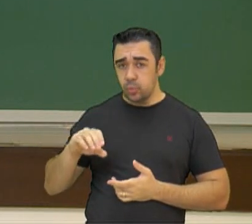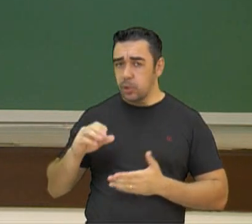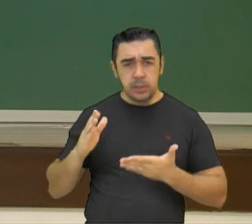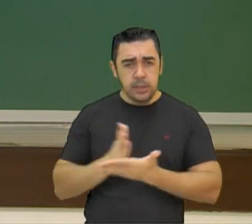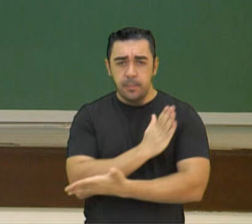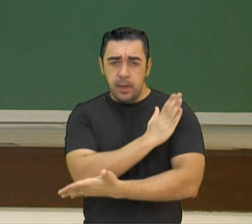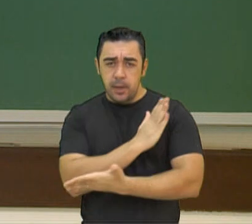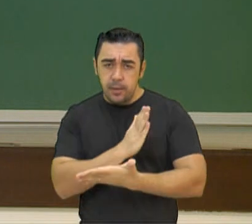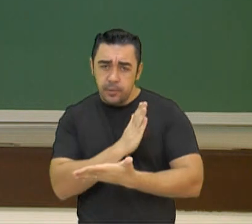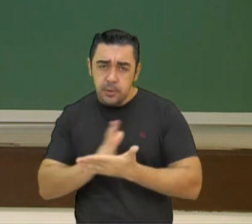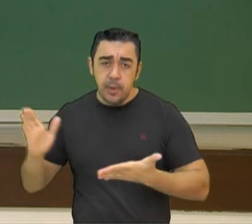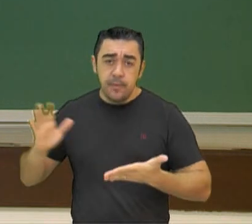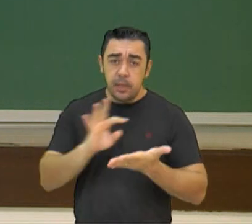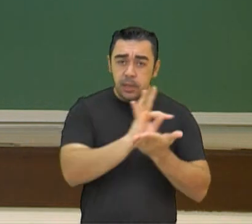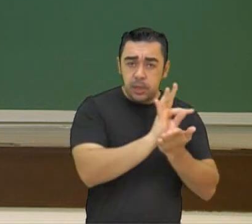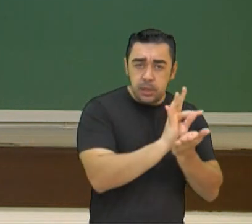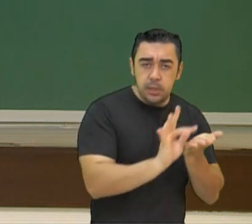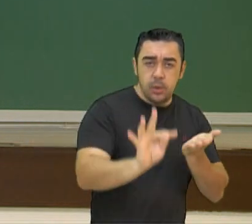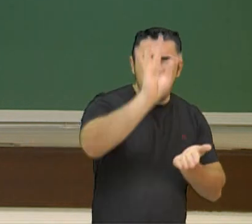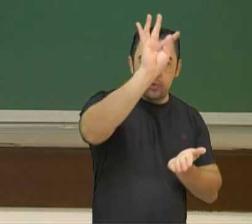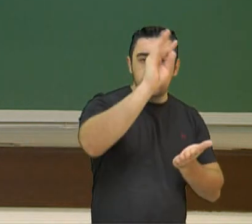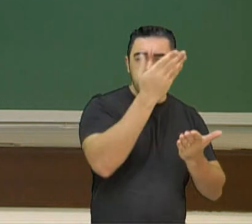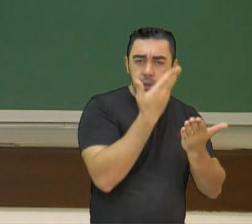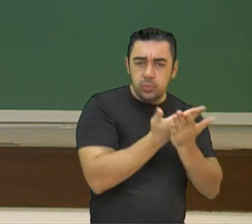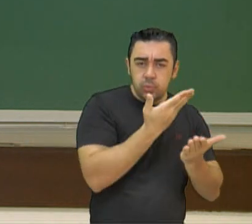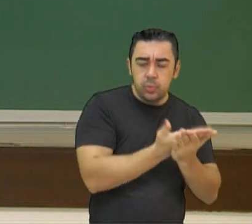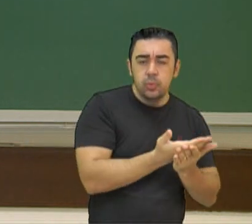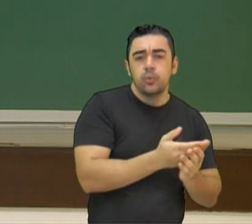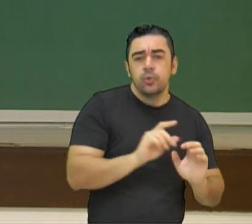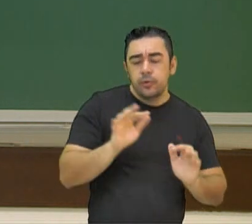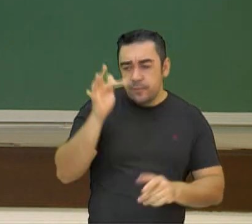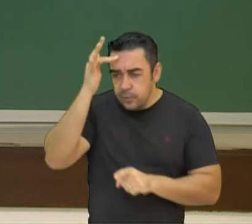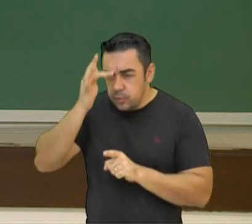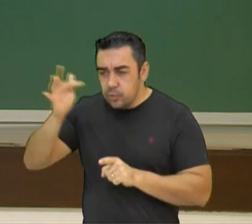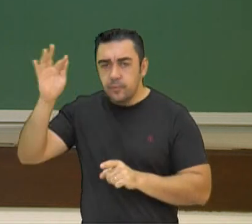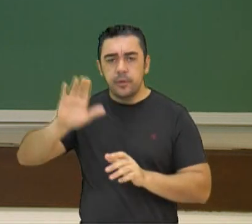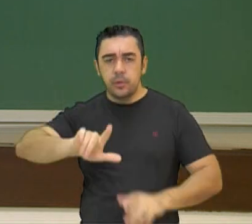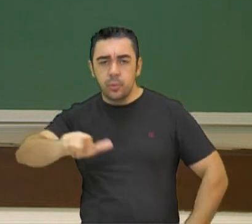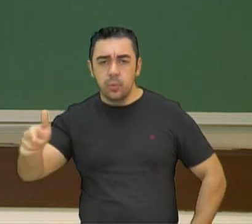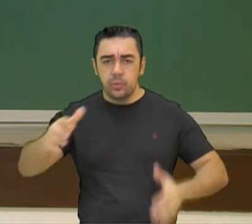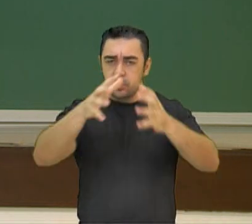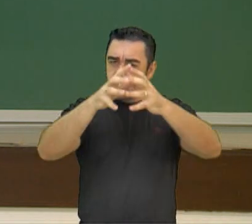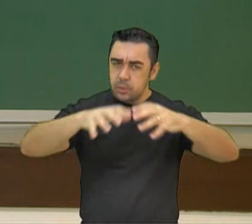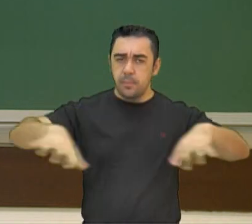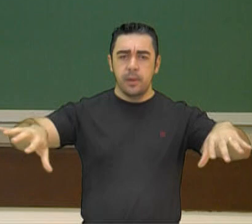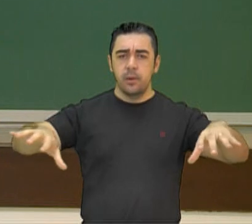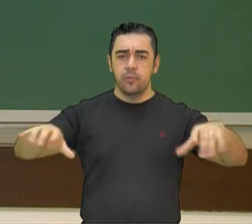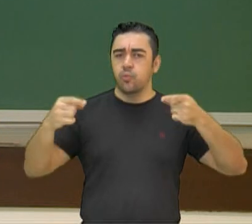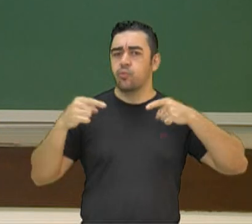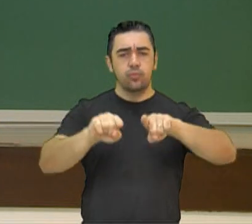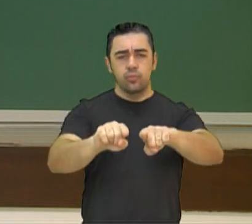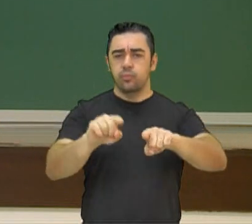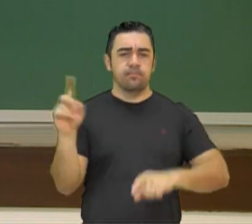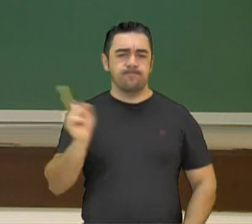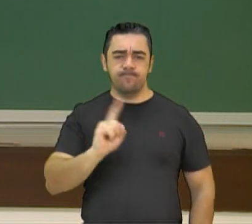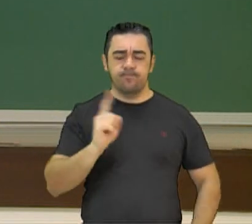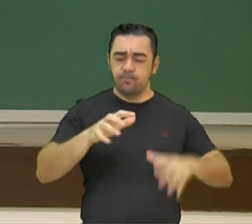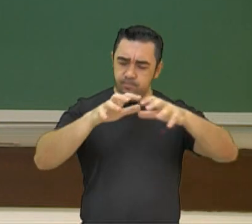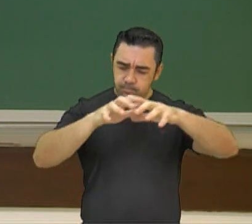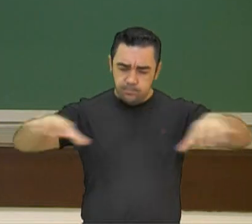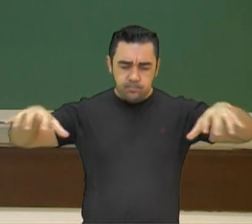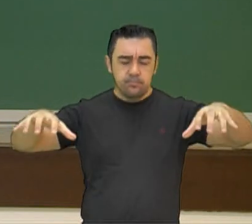separava teologia é uma coisa, cristianismo e a filosofia é outra. Não dá para misturar. Por mais que ele colocasse a